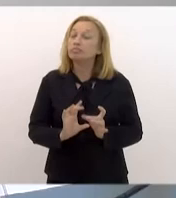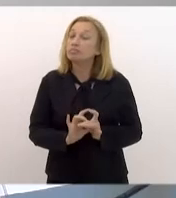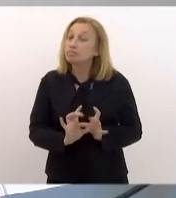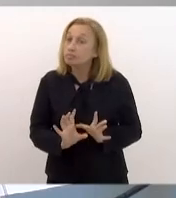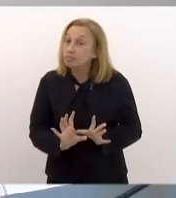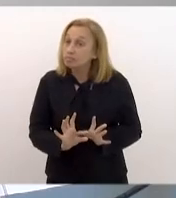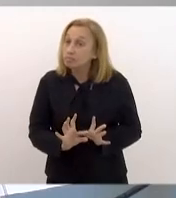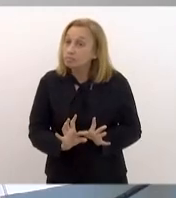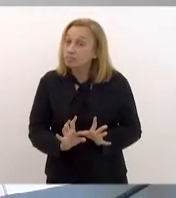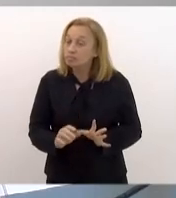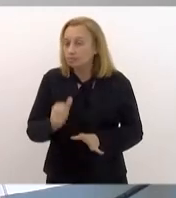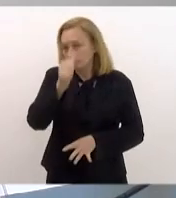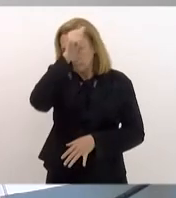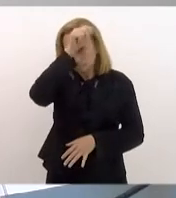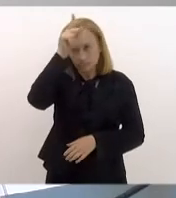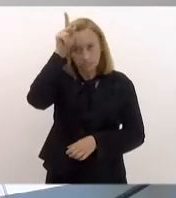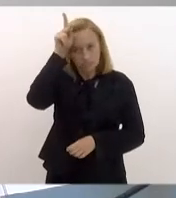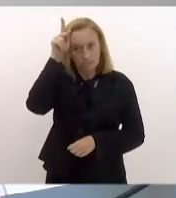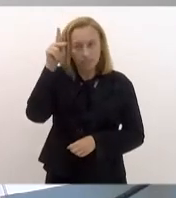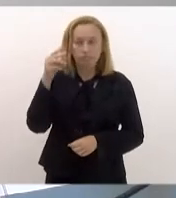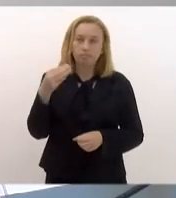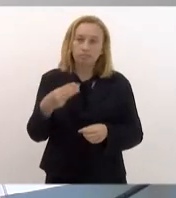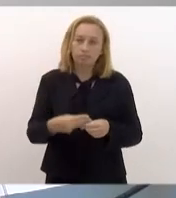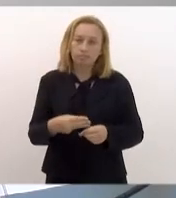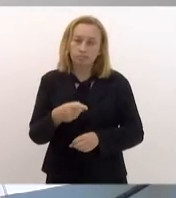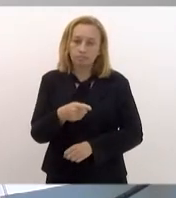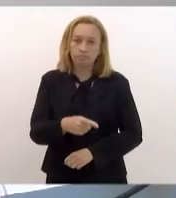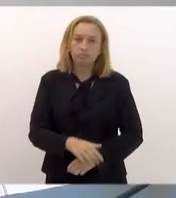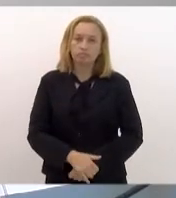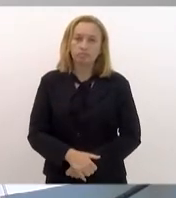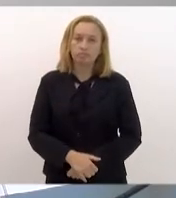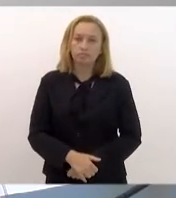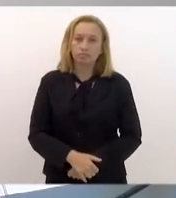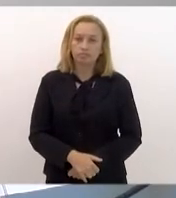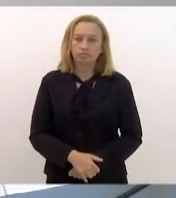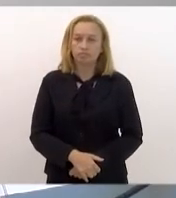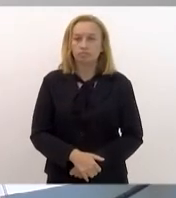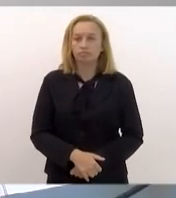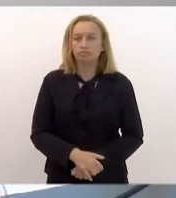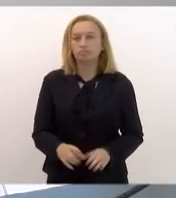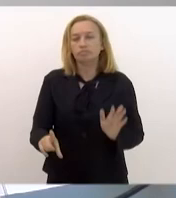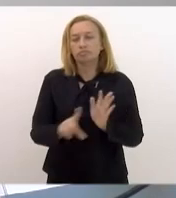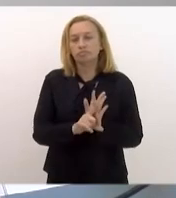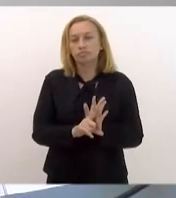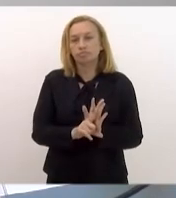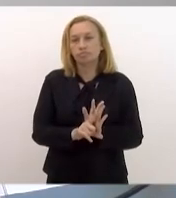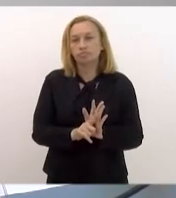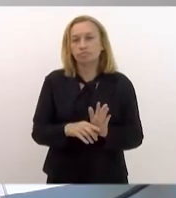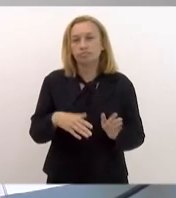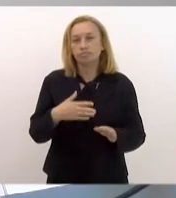autorização da prefeitura daquele município. A lei entrou em vigor